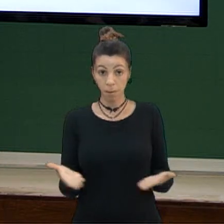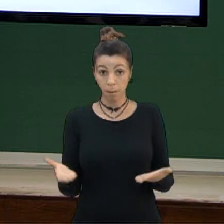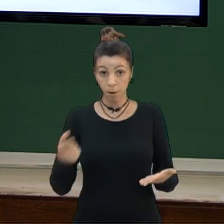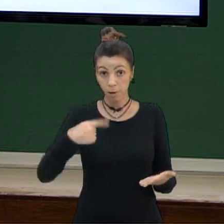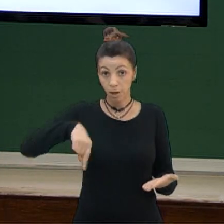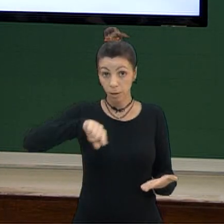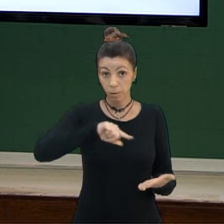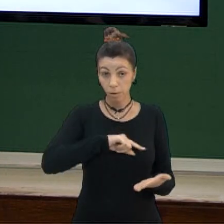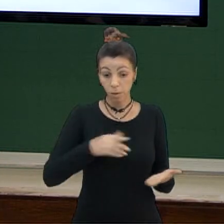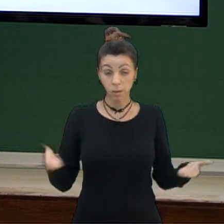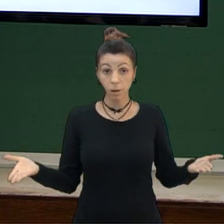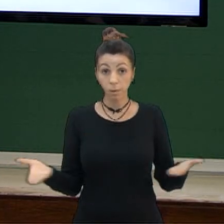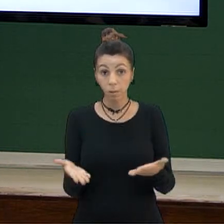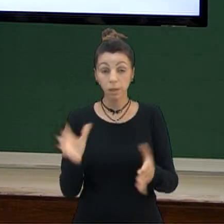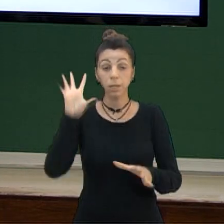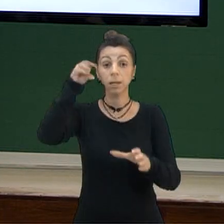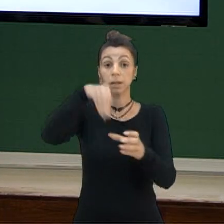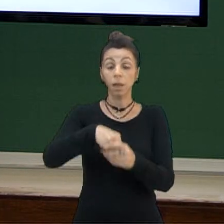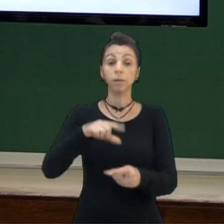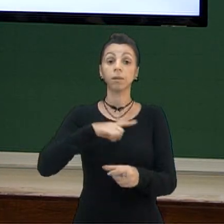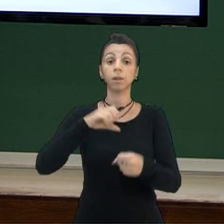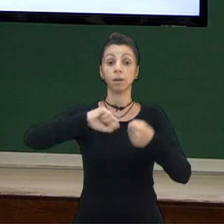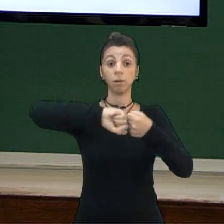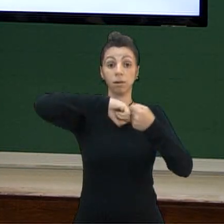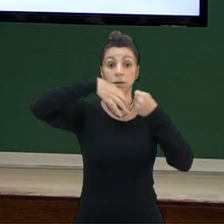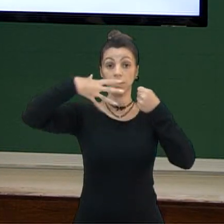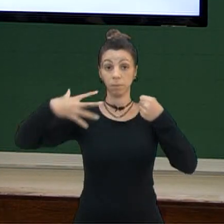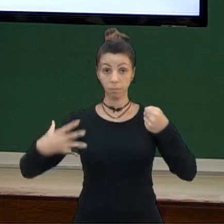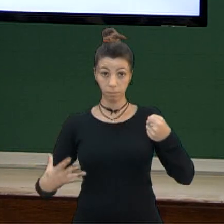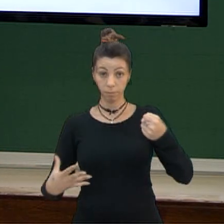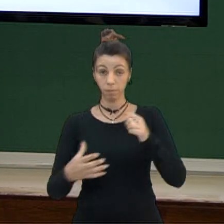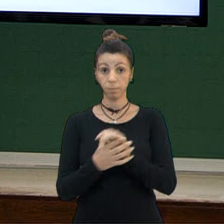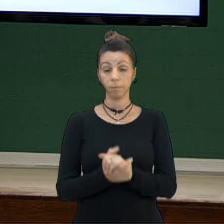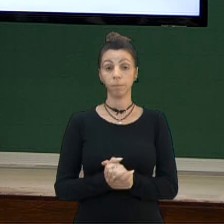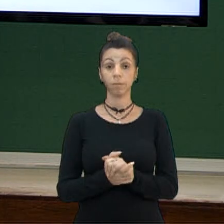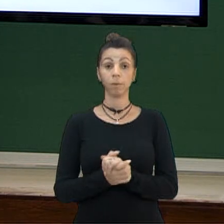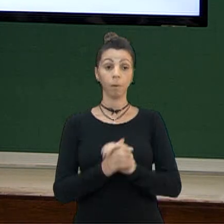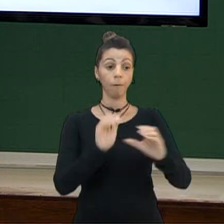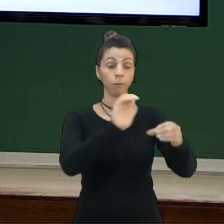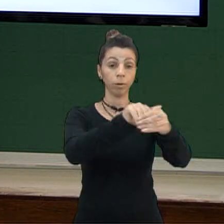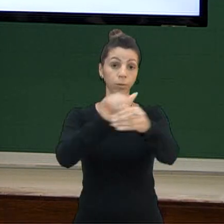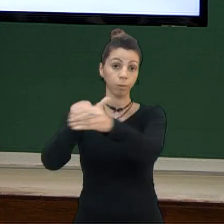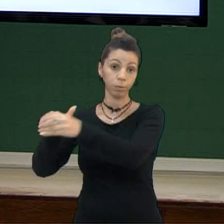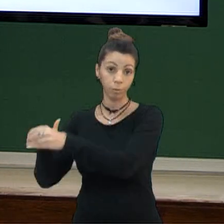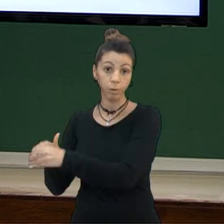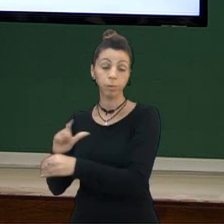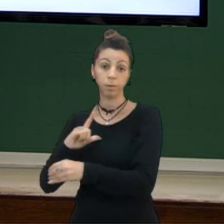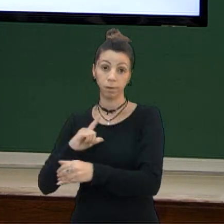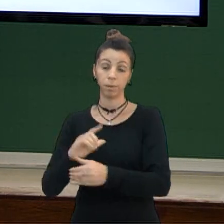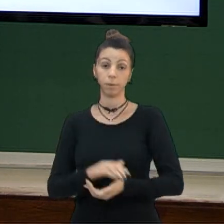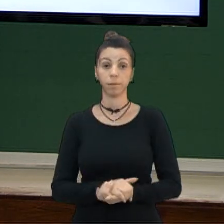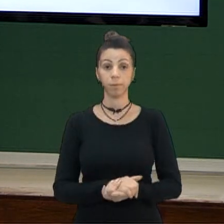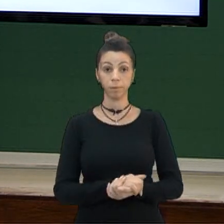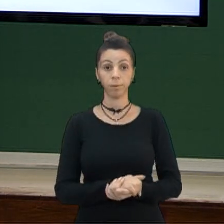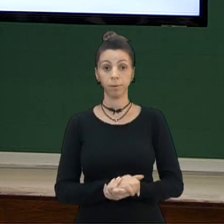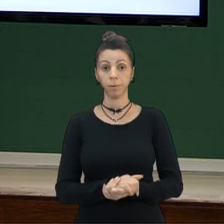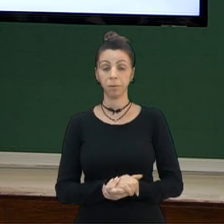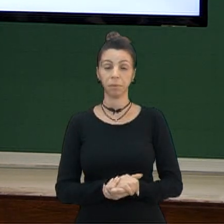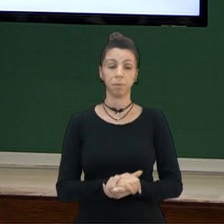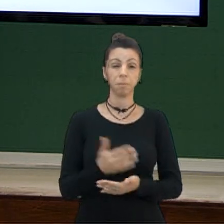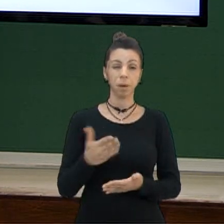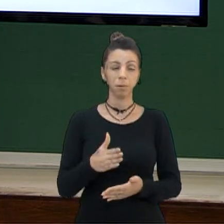que nós temos a democracia, né? Que nós tivemos muito mais liberdade. Na verdade, o Brasil ele teve em torno de 7 a